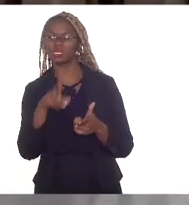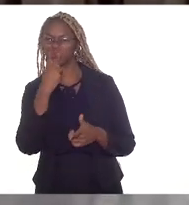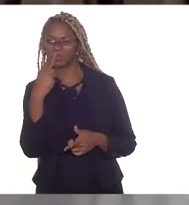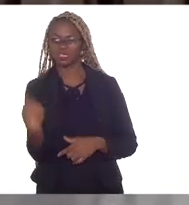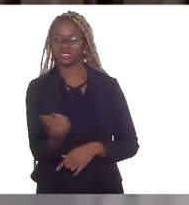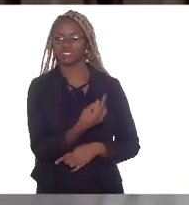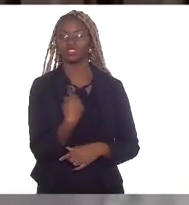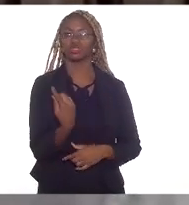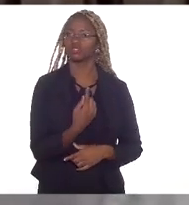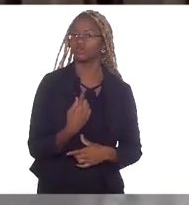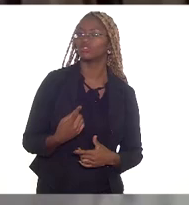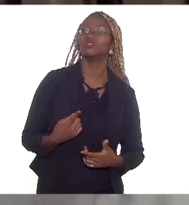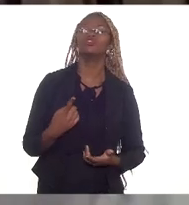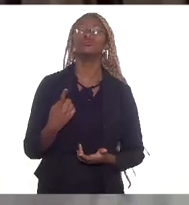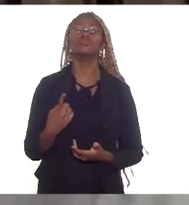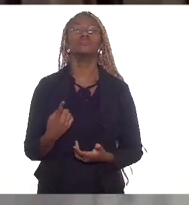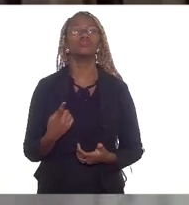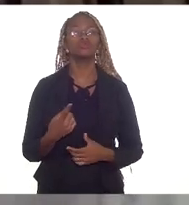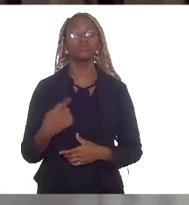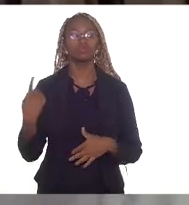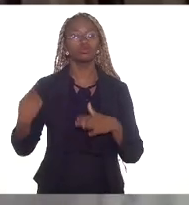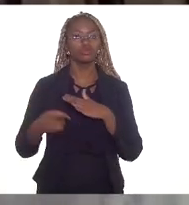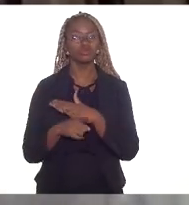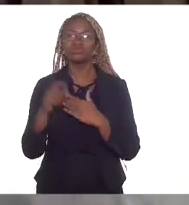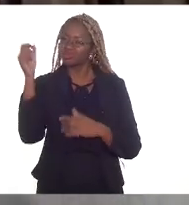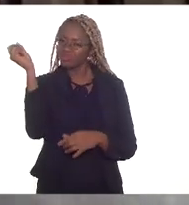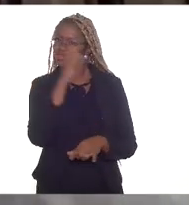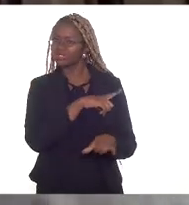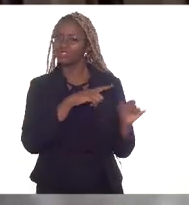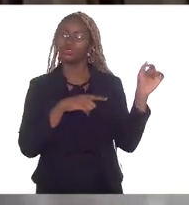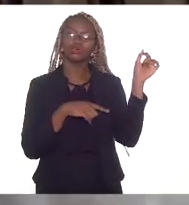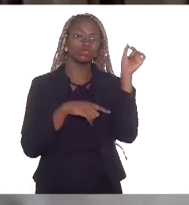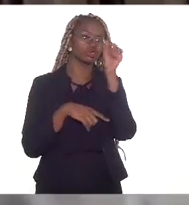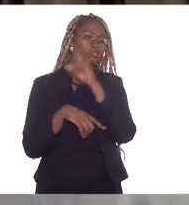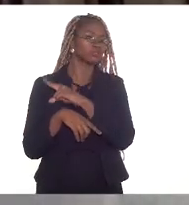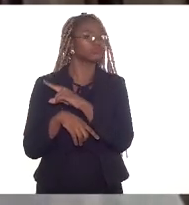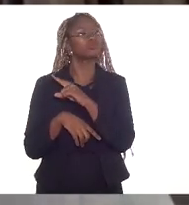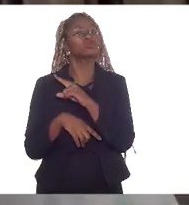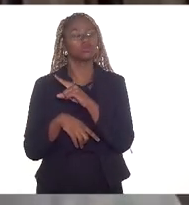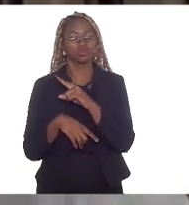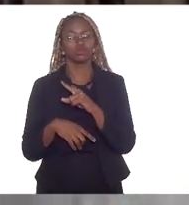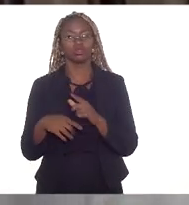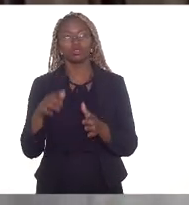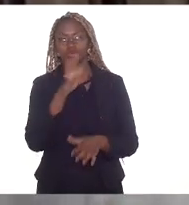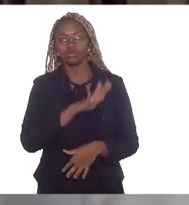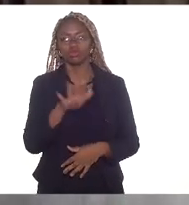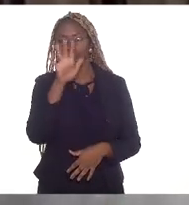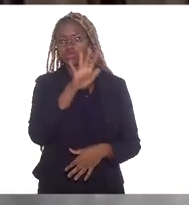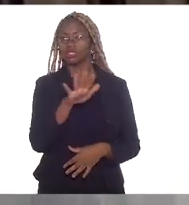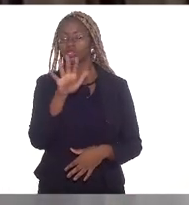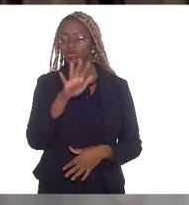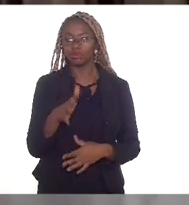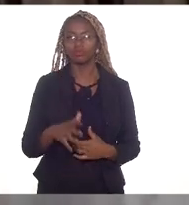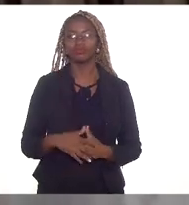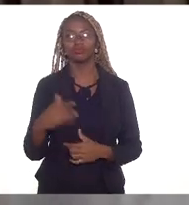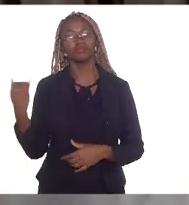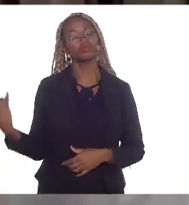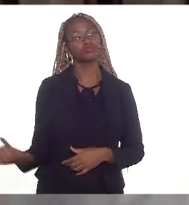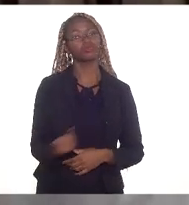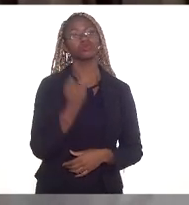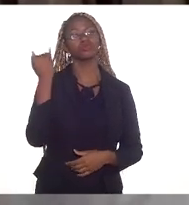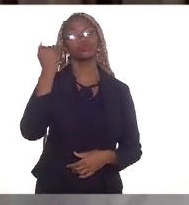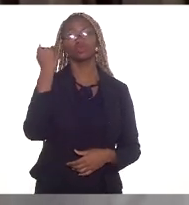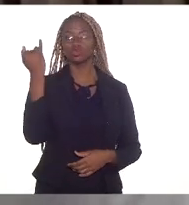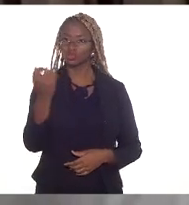situação extremamente difícil como um todo. O importante em